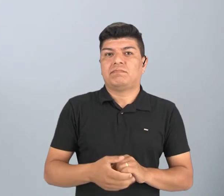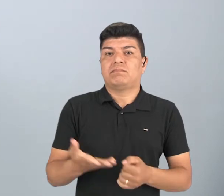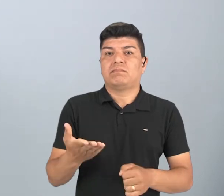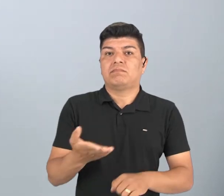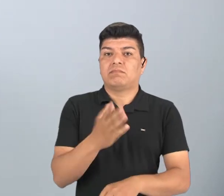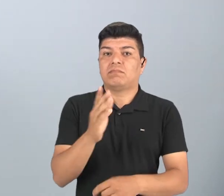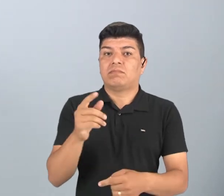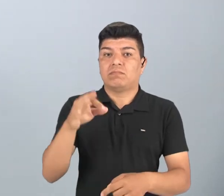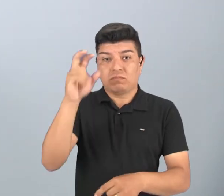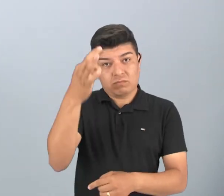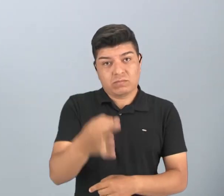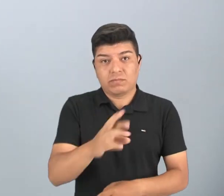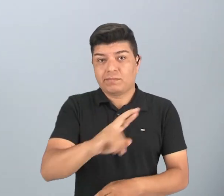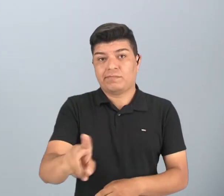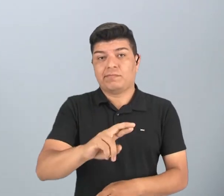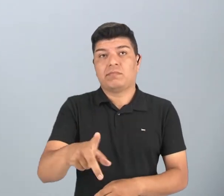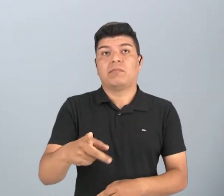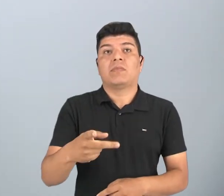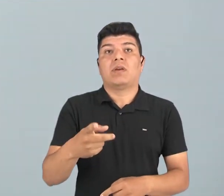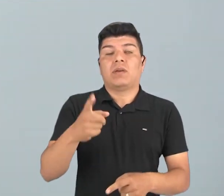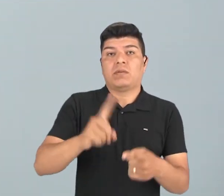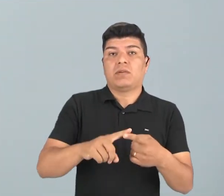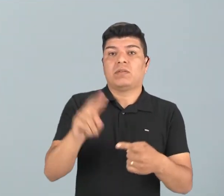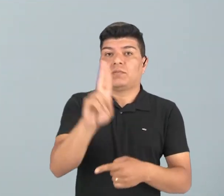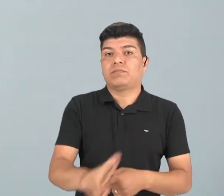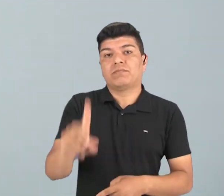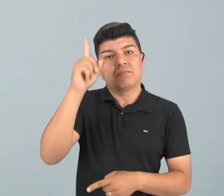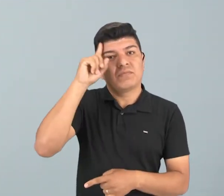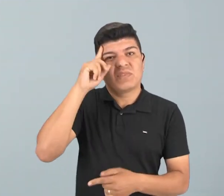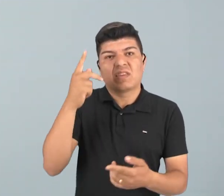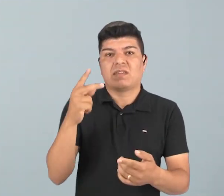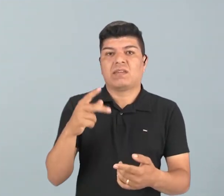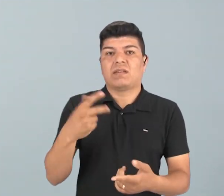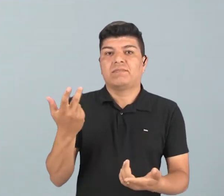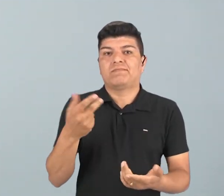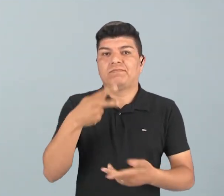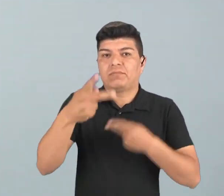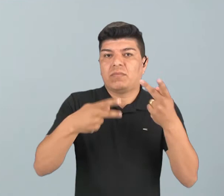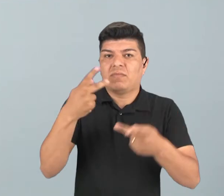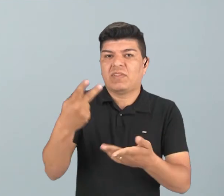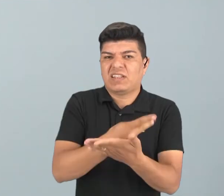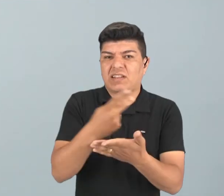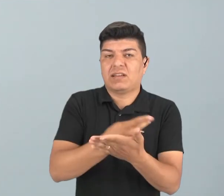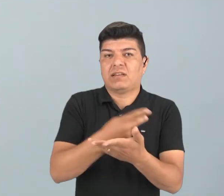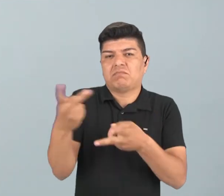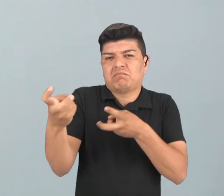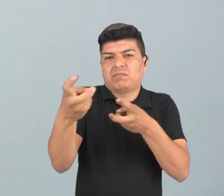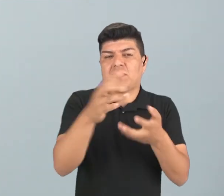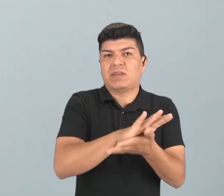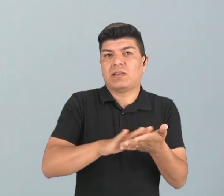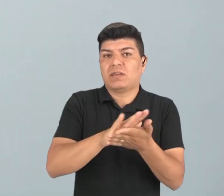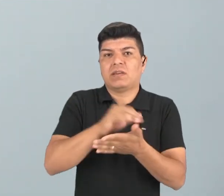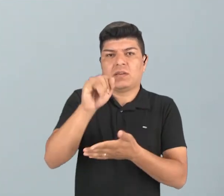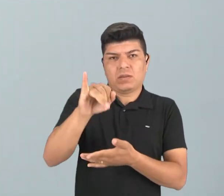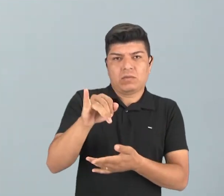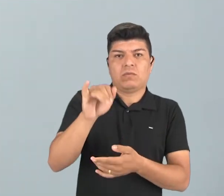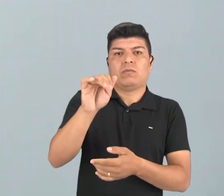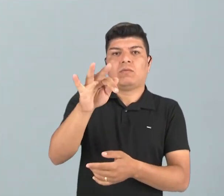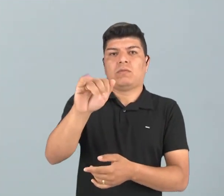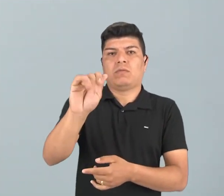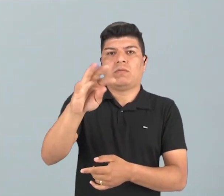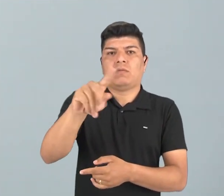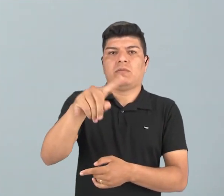corretos, embora a gente use muito isso no dia a dia. Então, a gente fala muito errado e nem percebe isso. O certo seria, tu fizestes